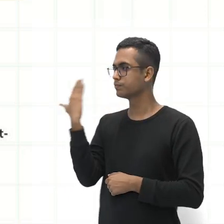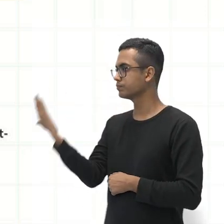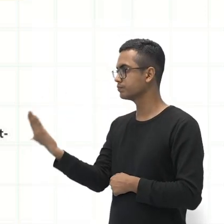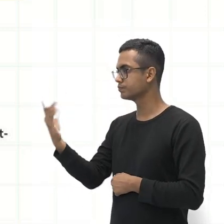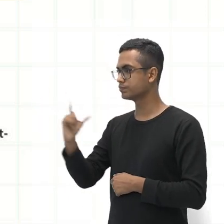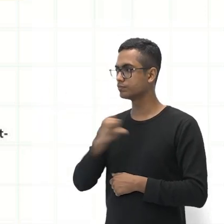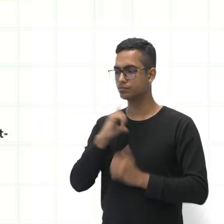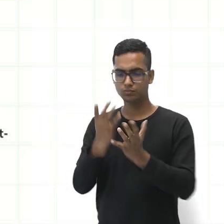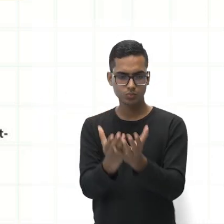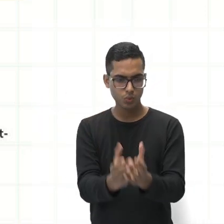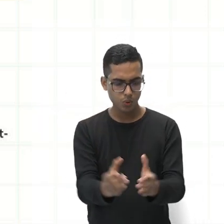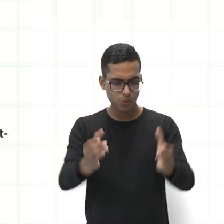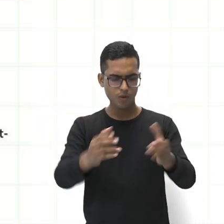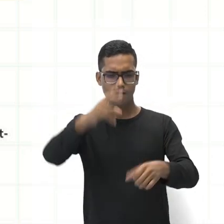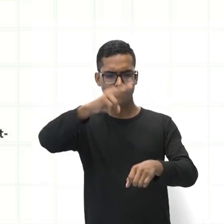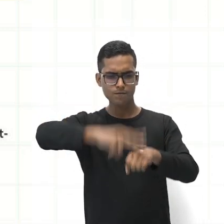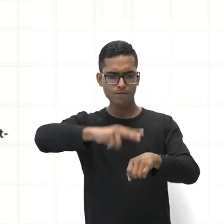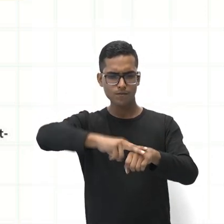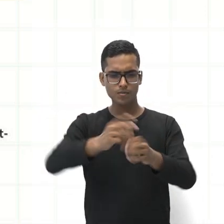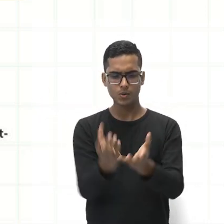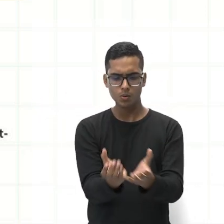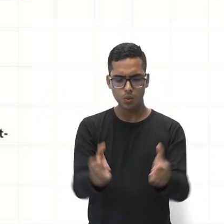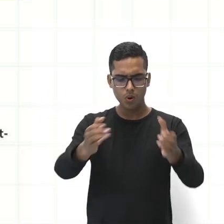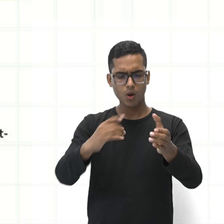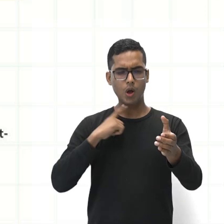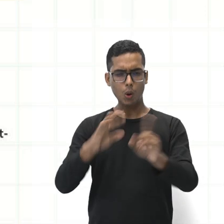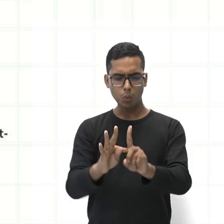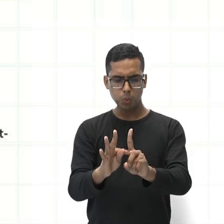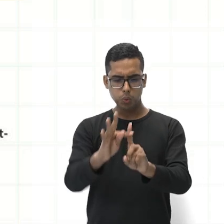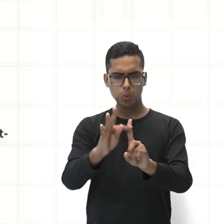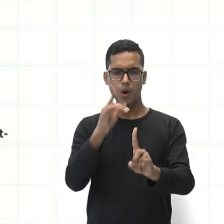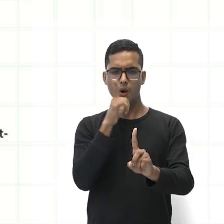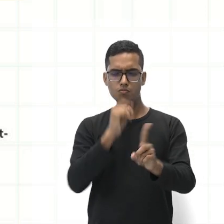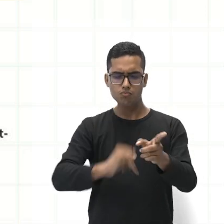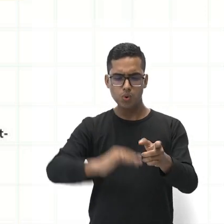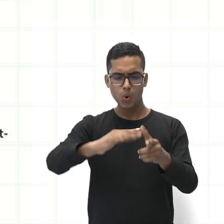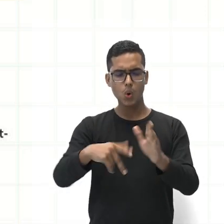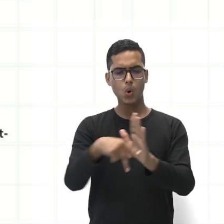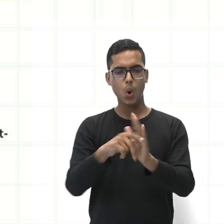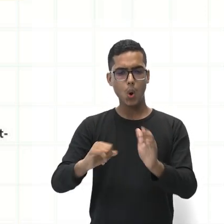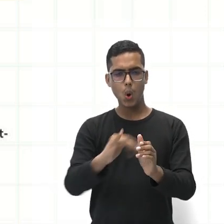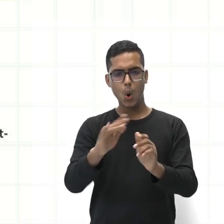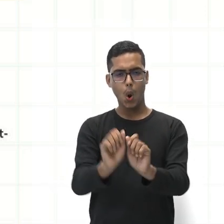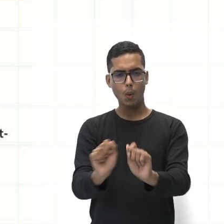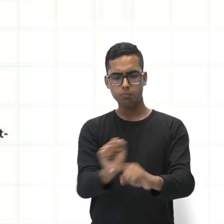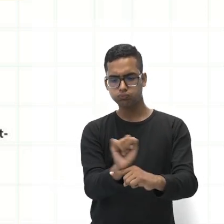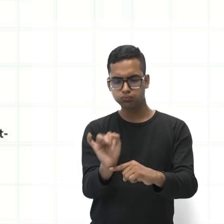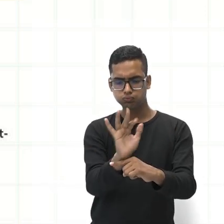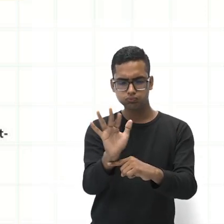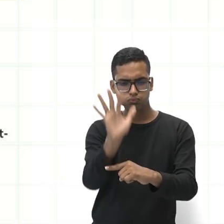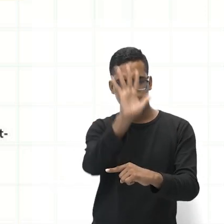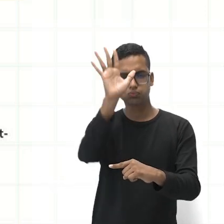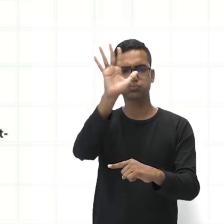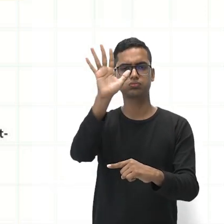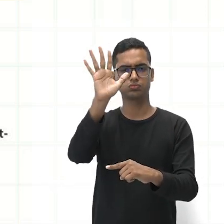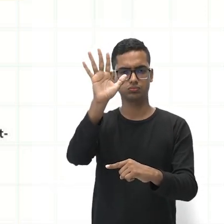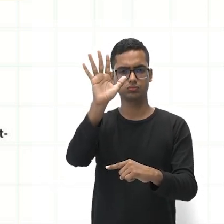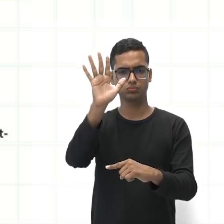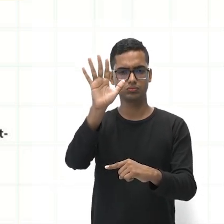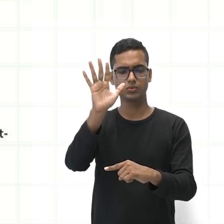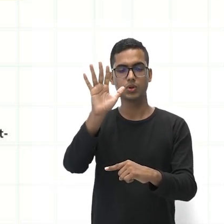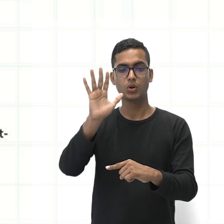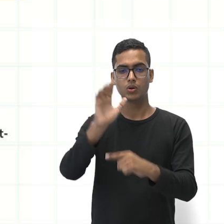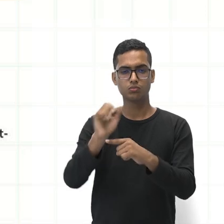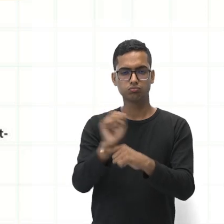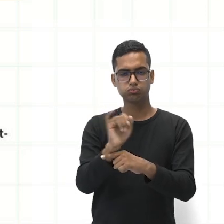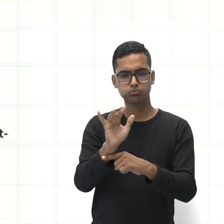um recipiente, aqui vai aquecer, certo? E ali vai ferver e vai entrar e